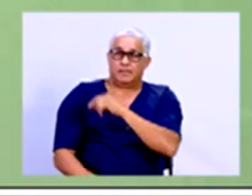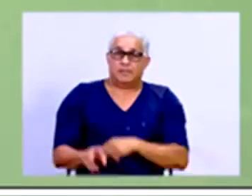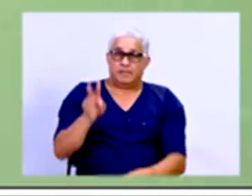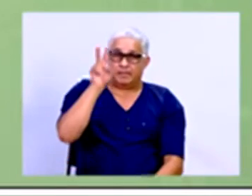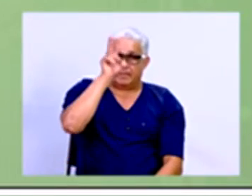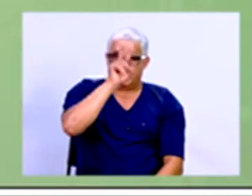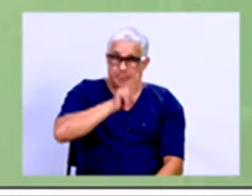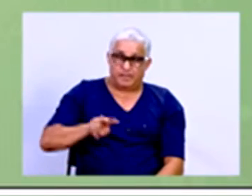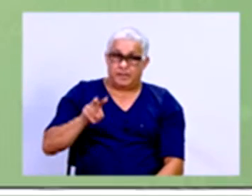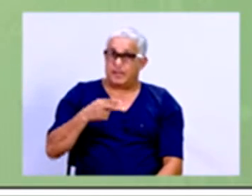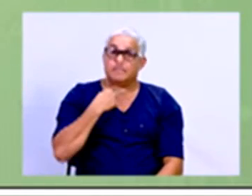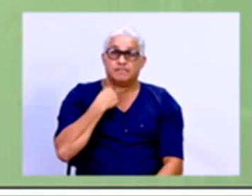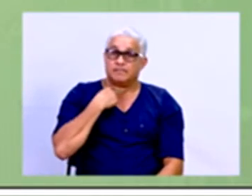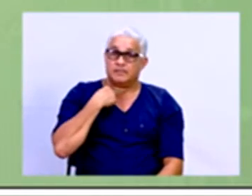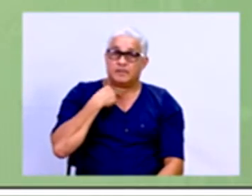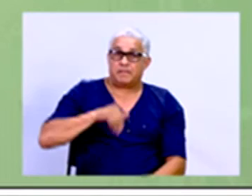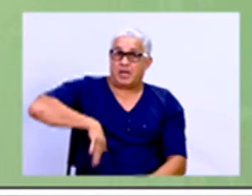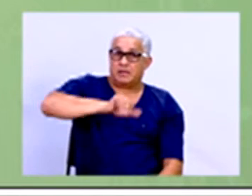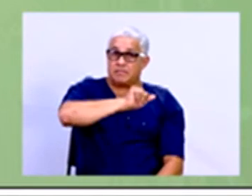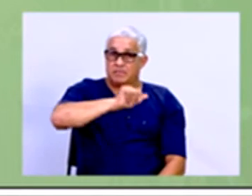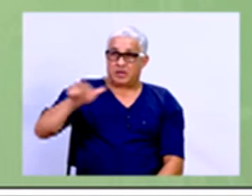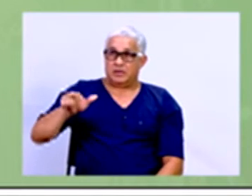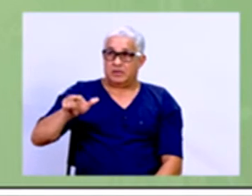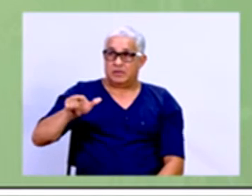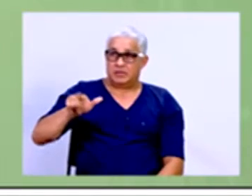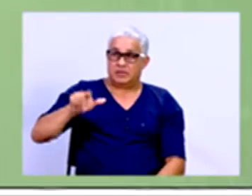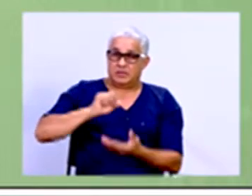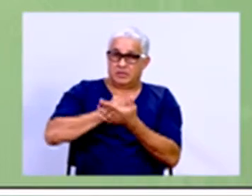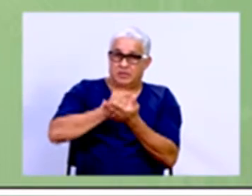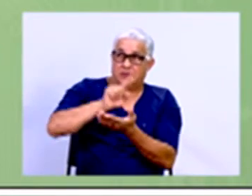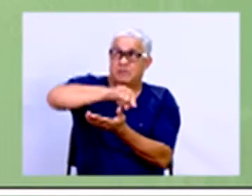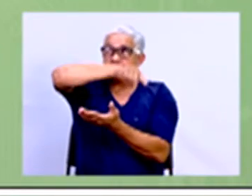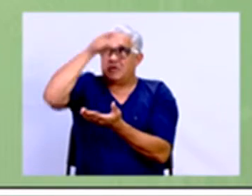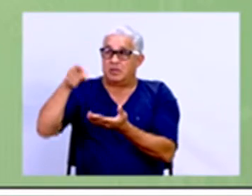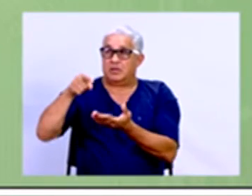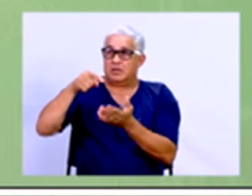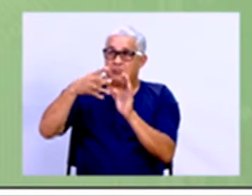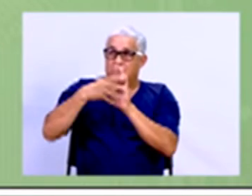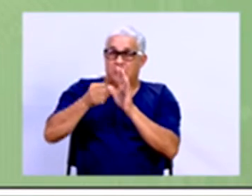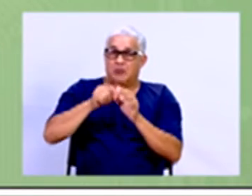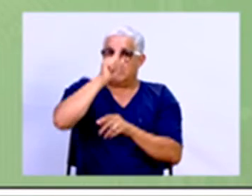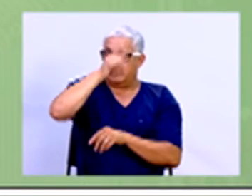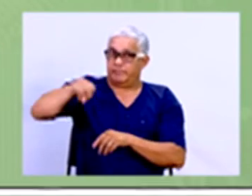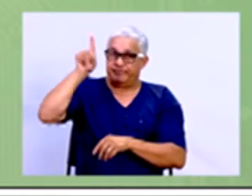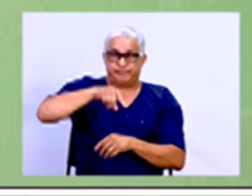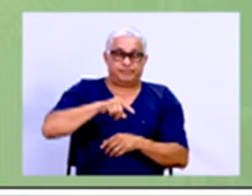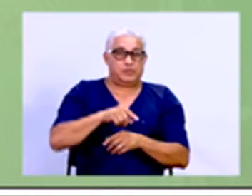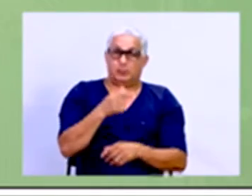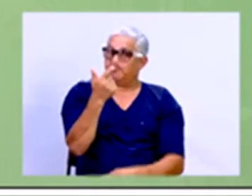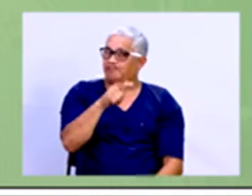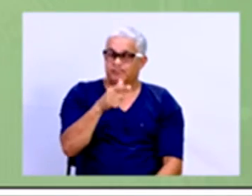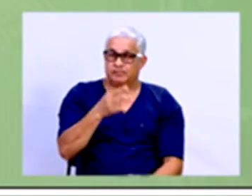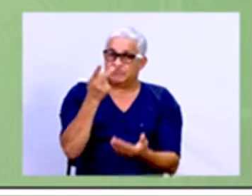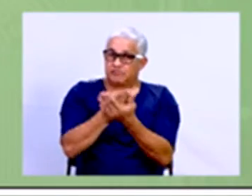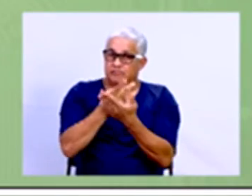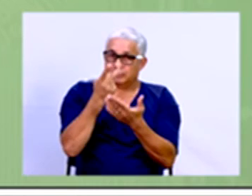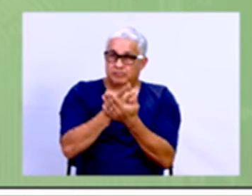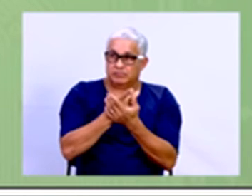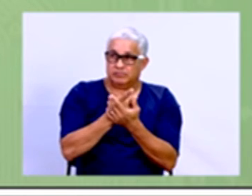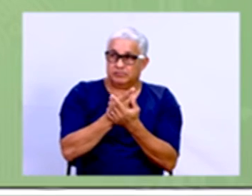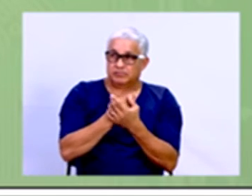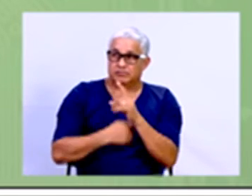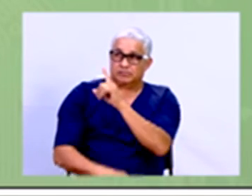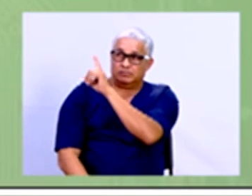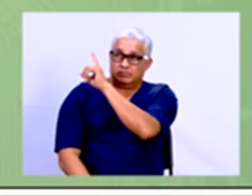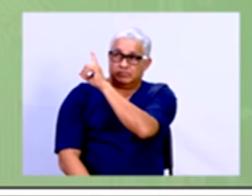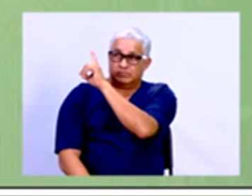ultrapassar o controlador e ir direto aqui para o modelo, né? Isso aqui está errado, isso aqui não existe. certo? Então isso não pode ser feito. O que